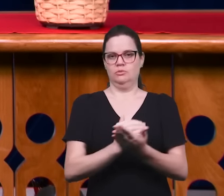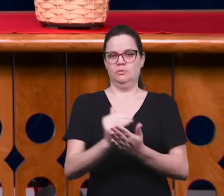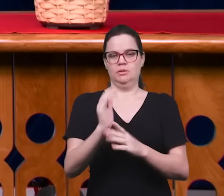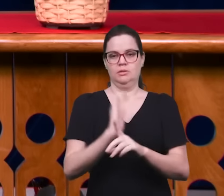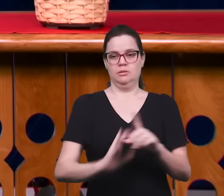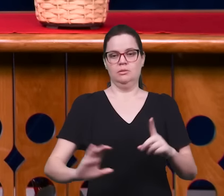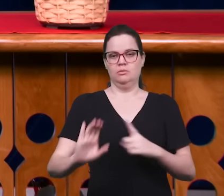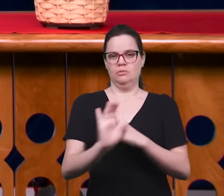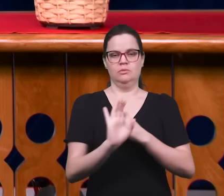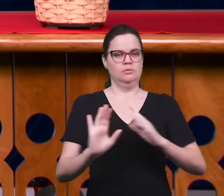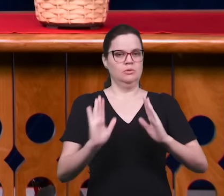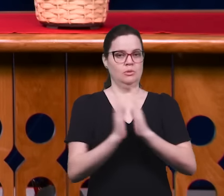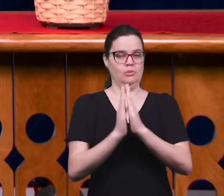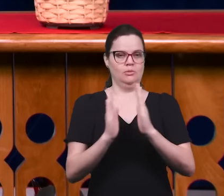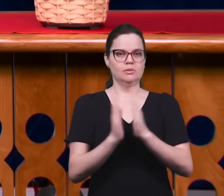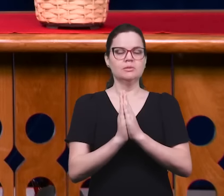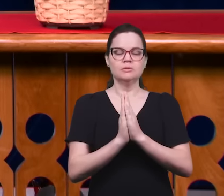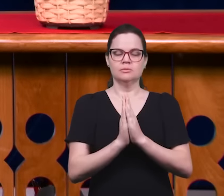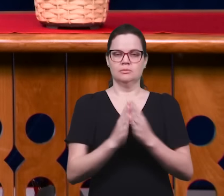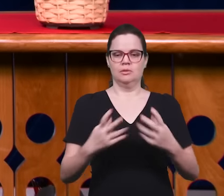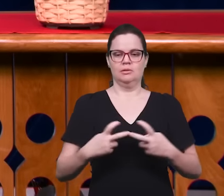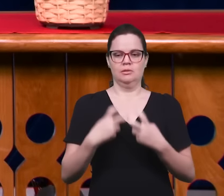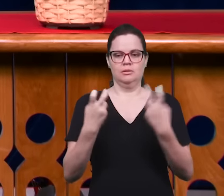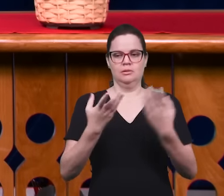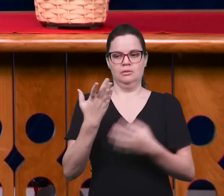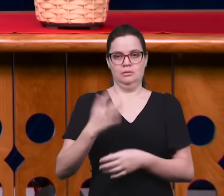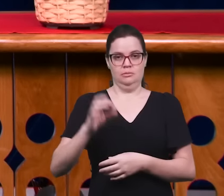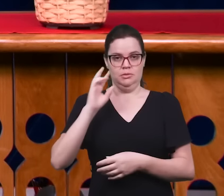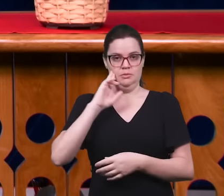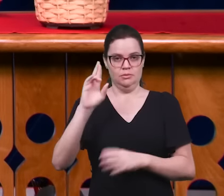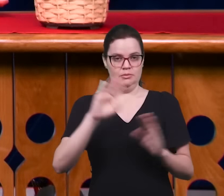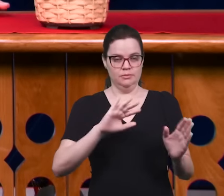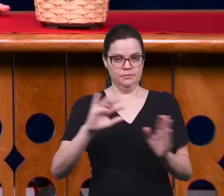este culto fazendo uma oração ao Senhor.